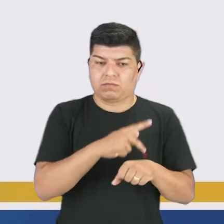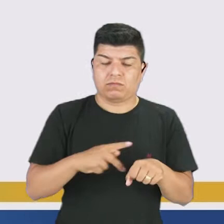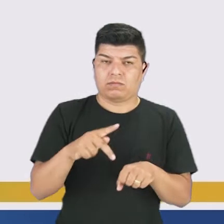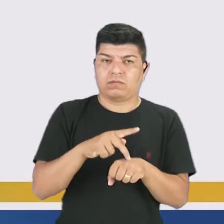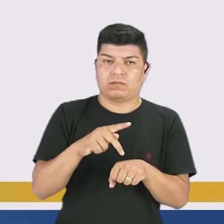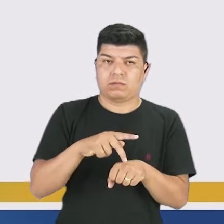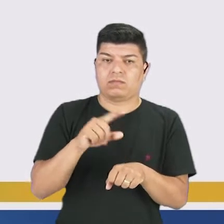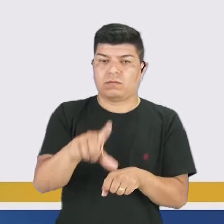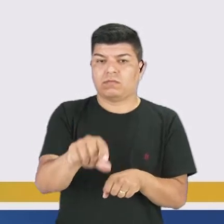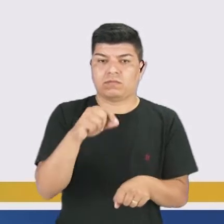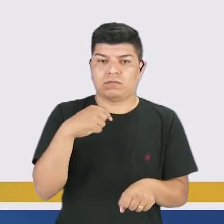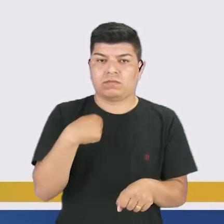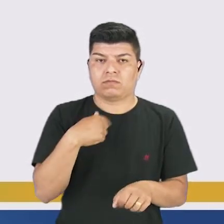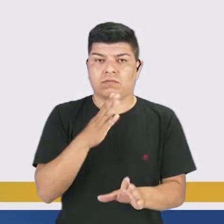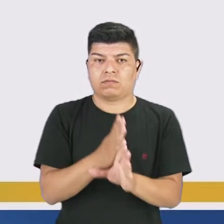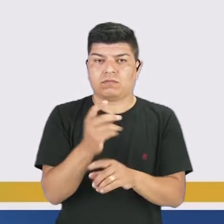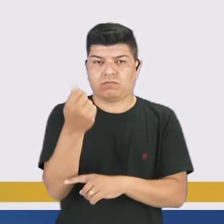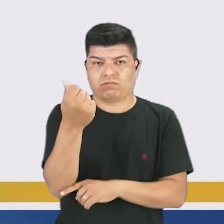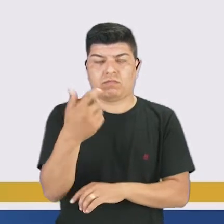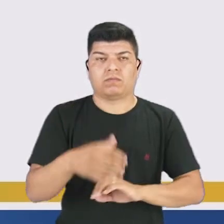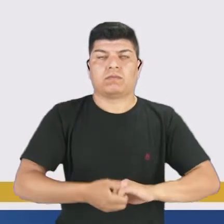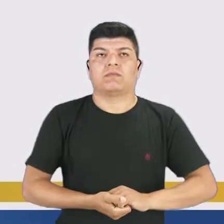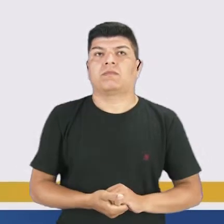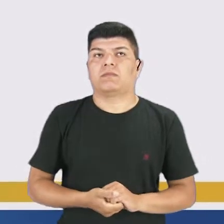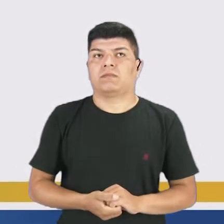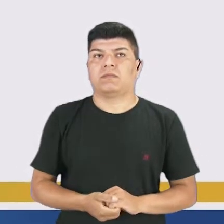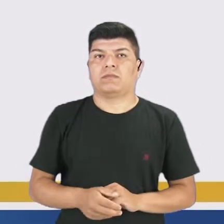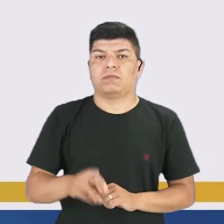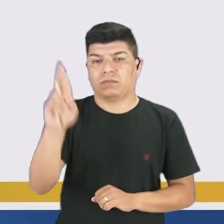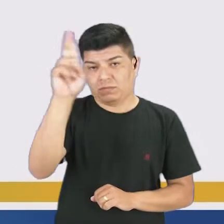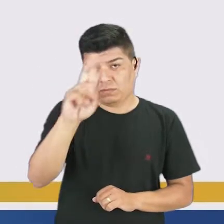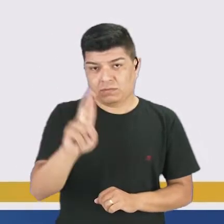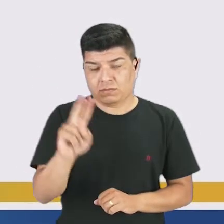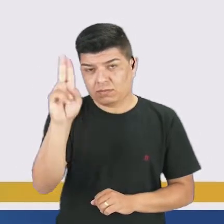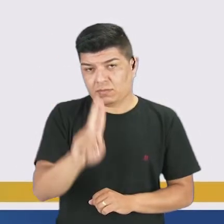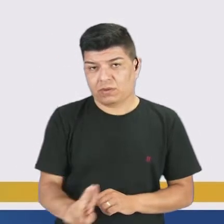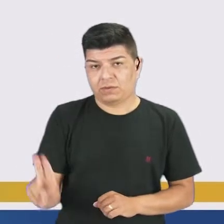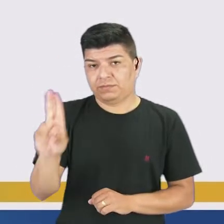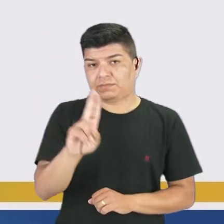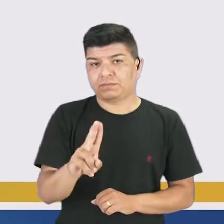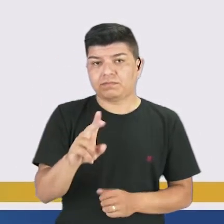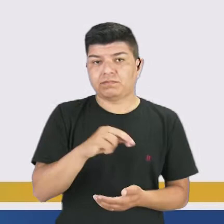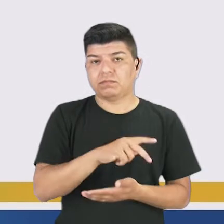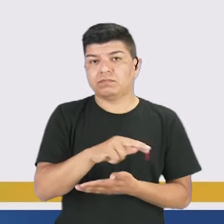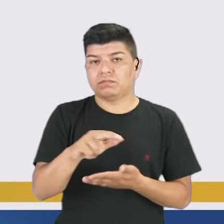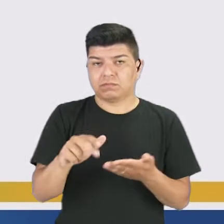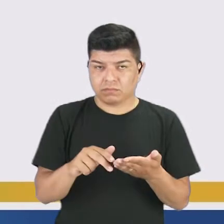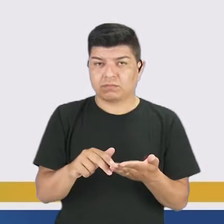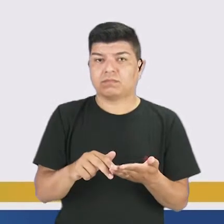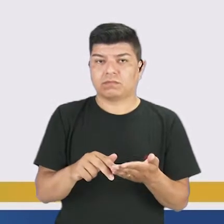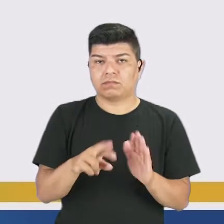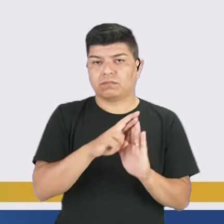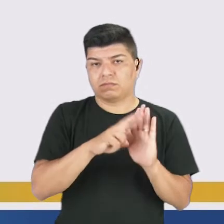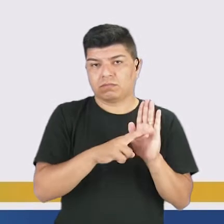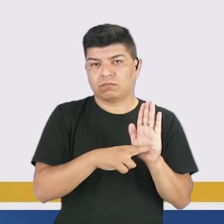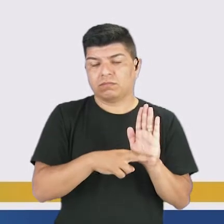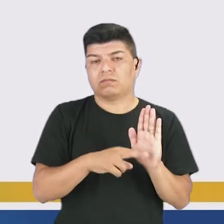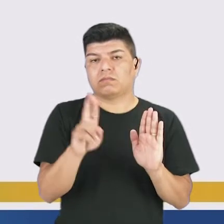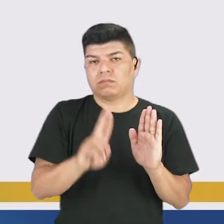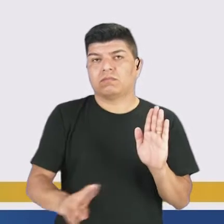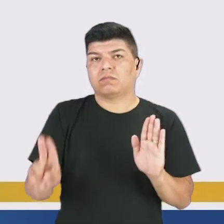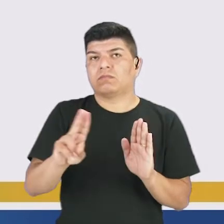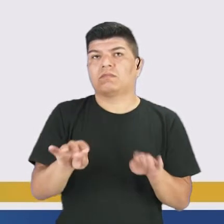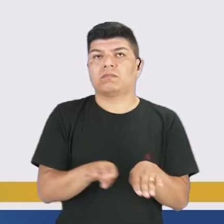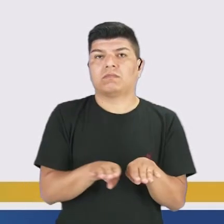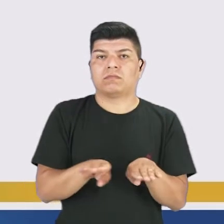que optaram pelo sistema capitalista. A União Soviética utilizou-se dos mesmos critérios, lógico, né? Não poderia deixar